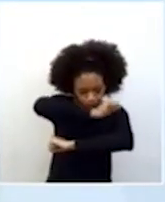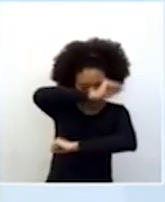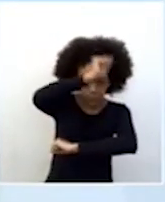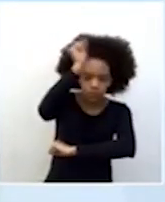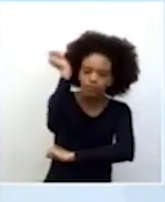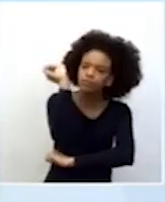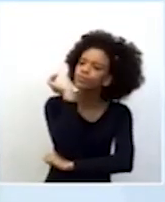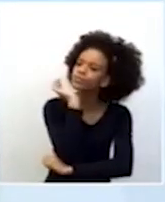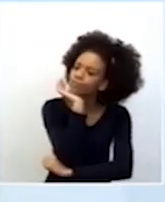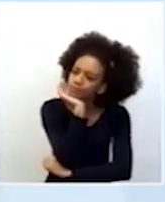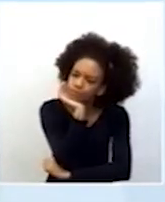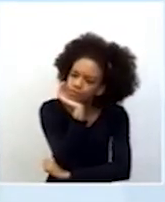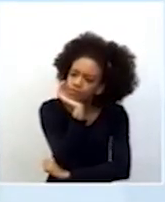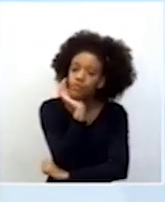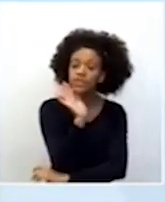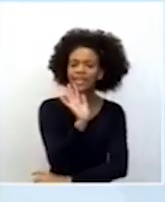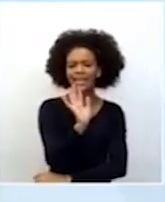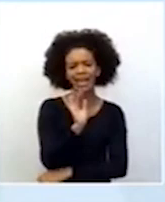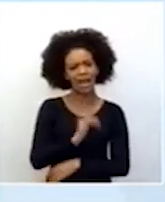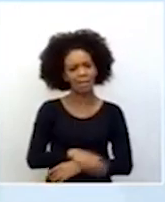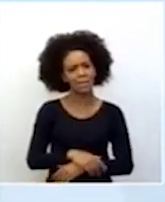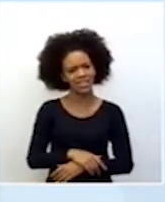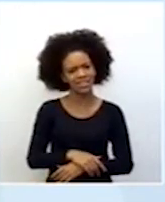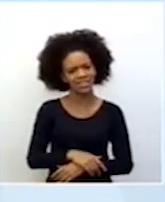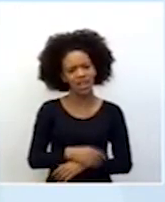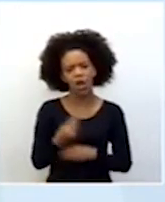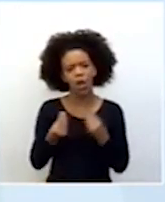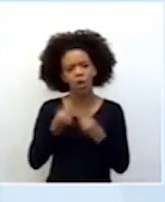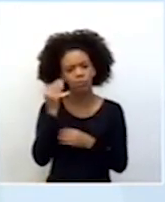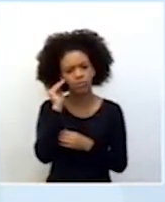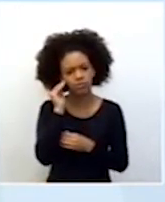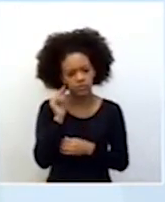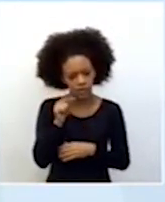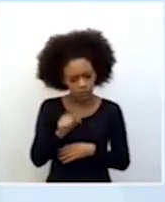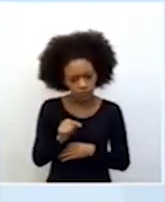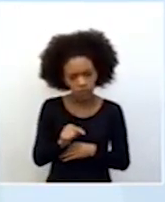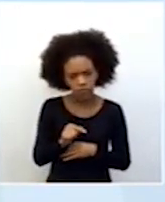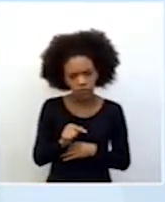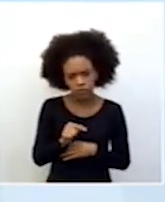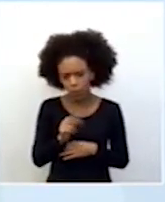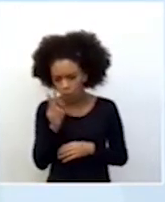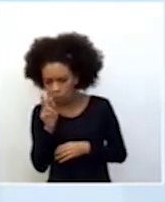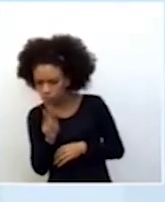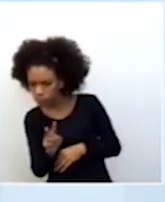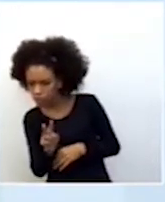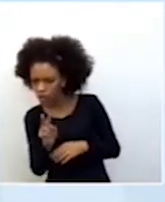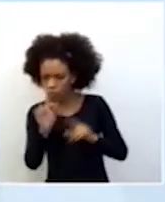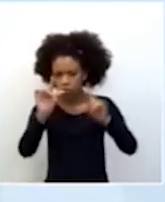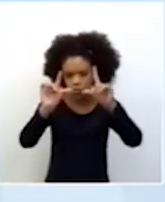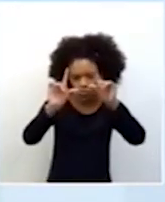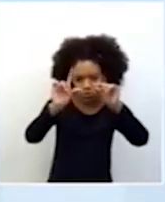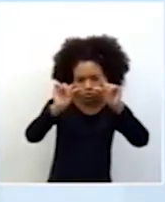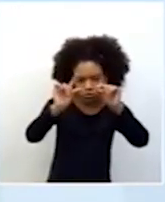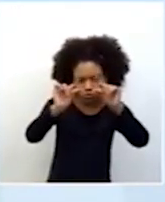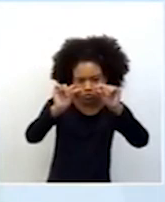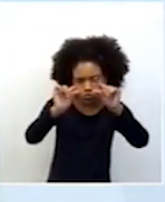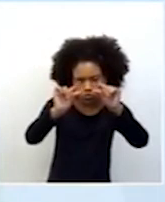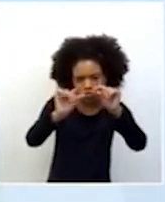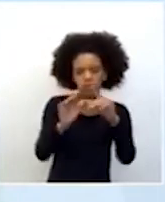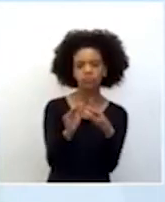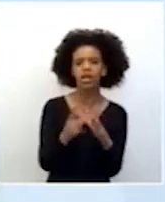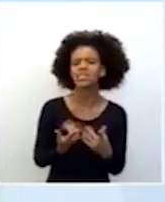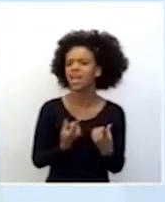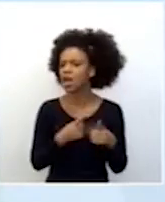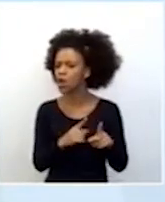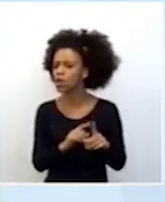Que leitura podemos fazer dessa situação diante dos pássaros? A presença da ironia ou de